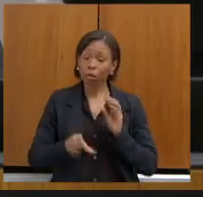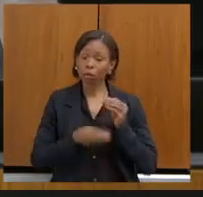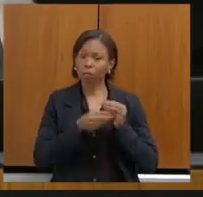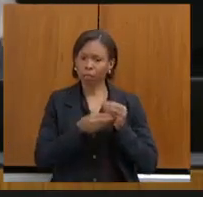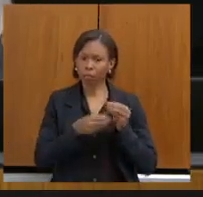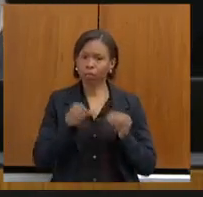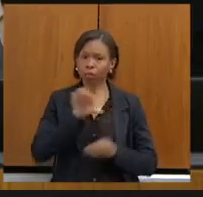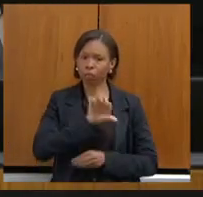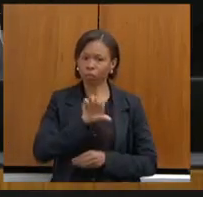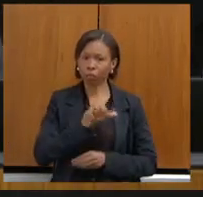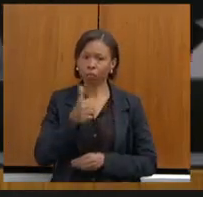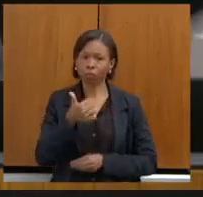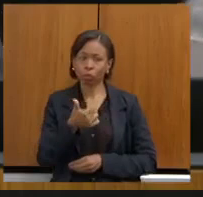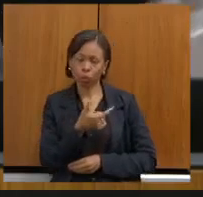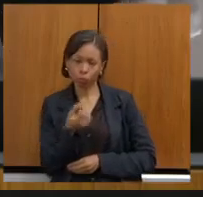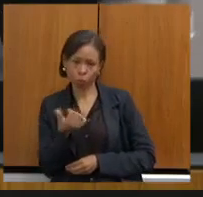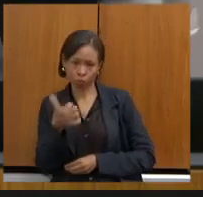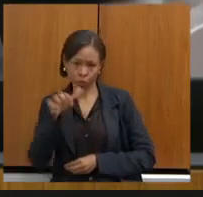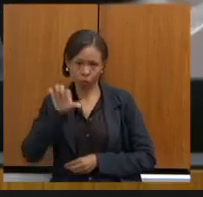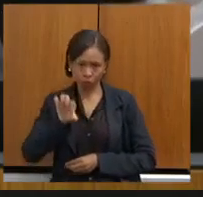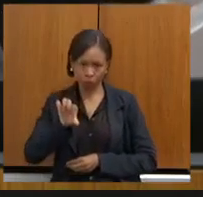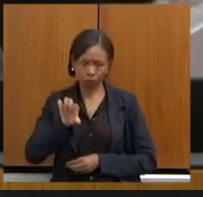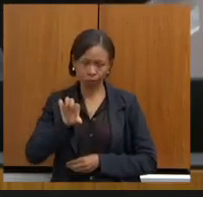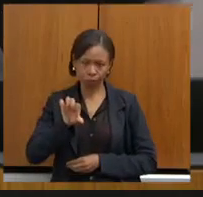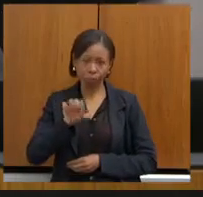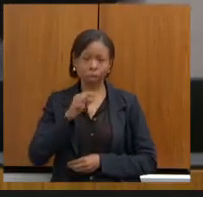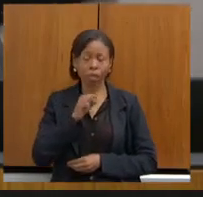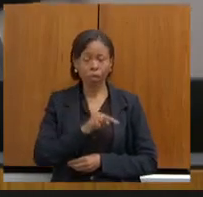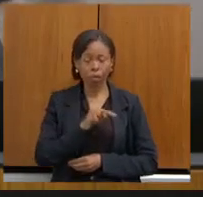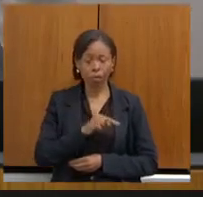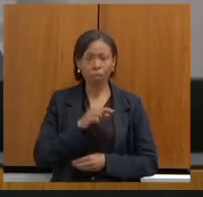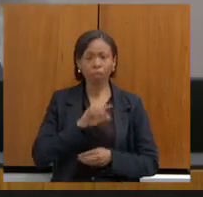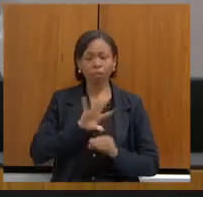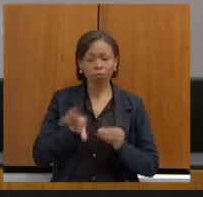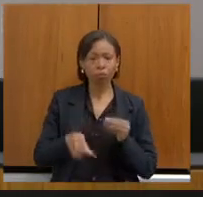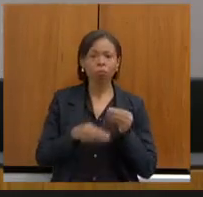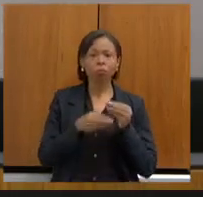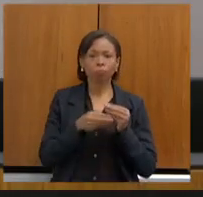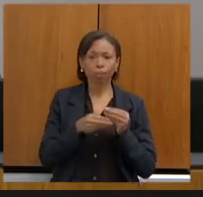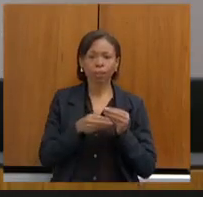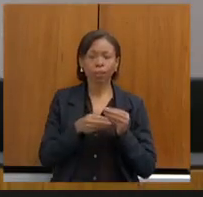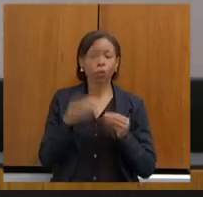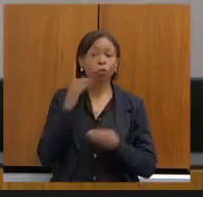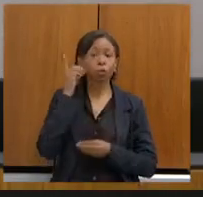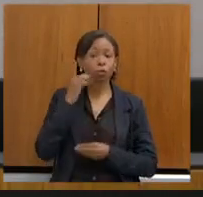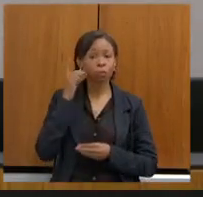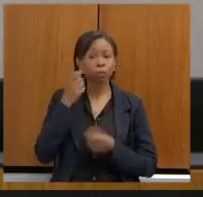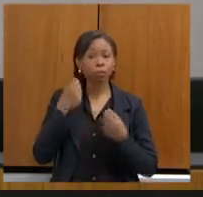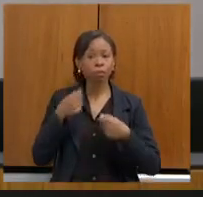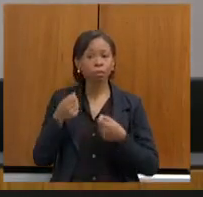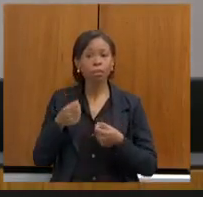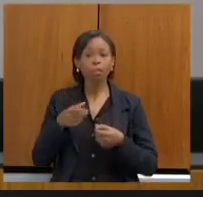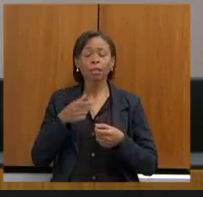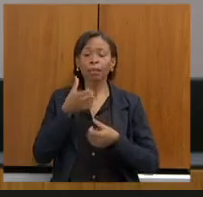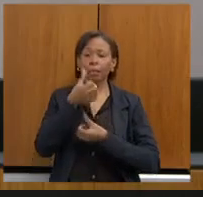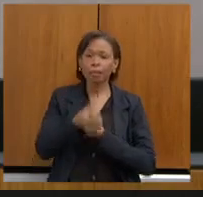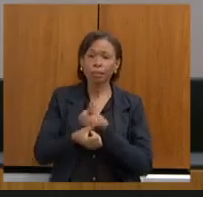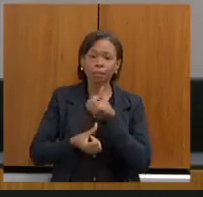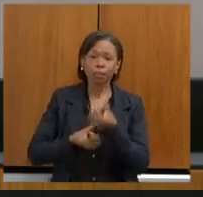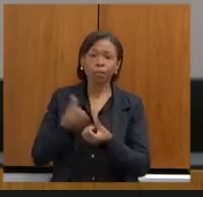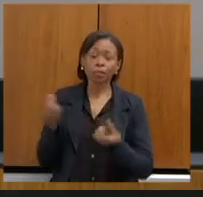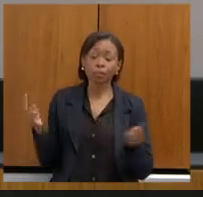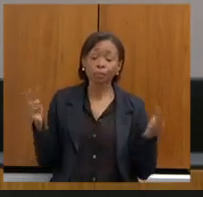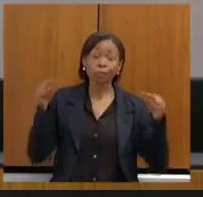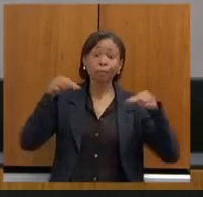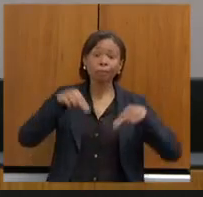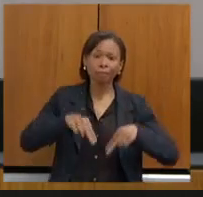por ele o secretário de estado dirigentes de entidades da administração direta e indireta devem comparecer a mente as